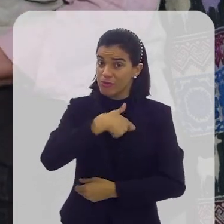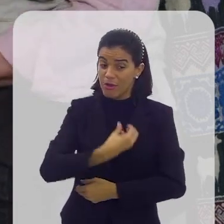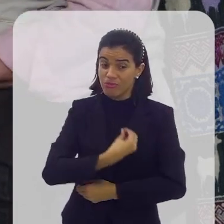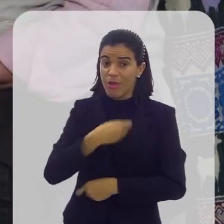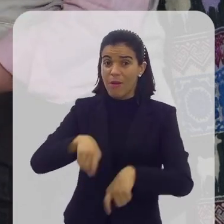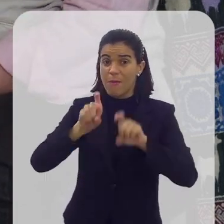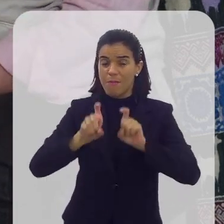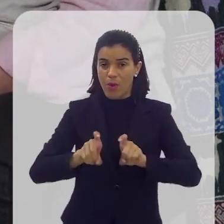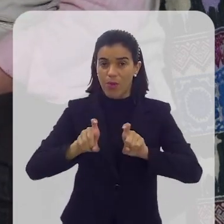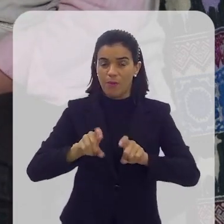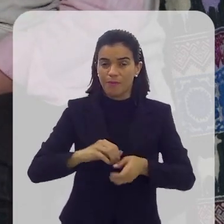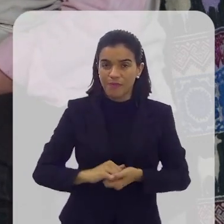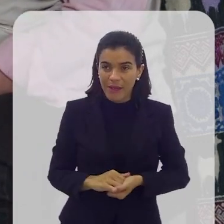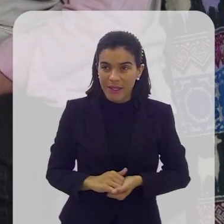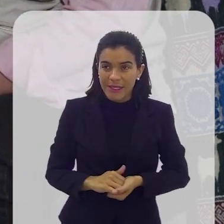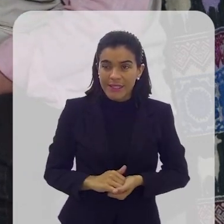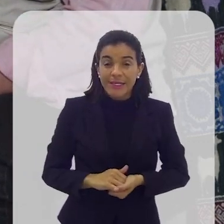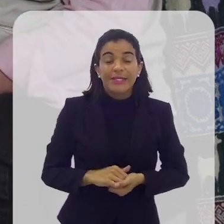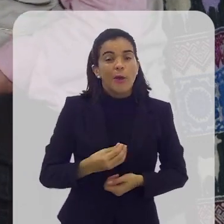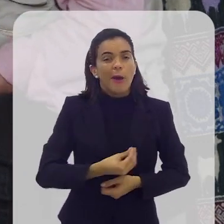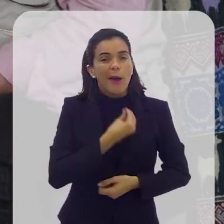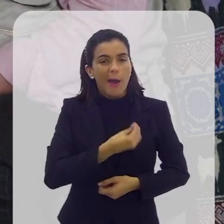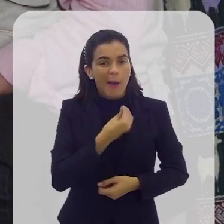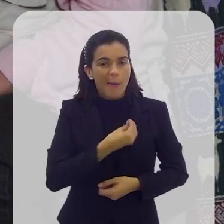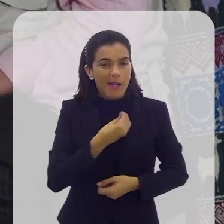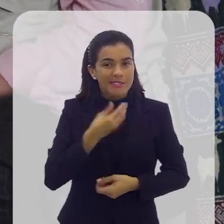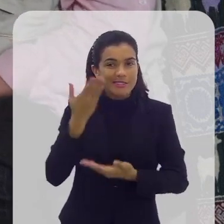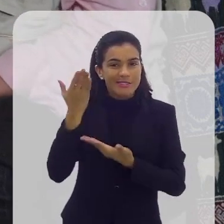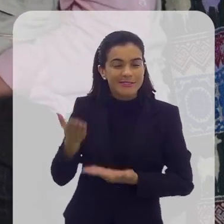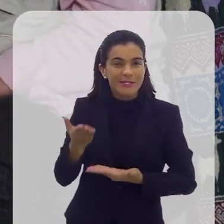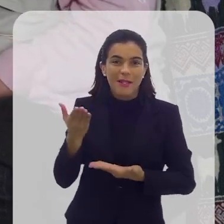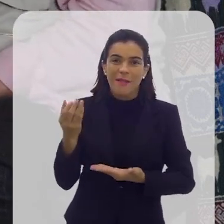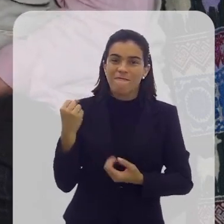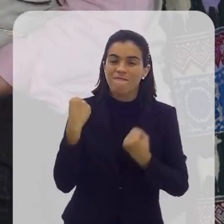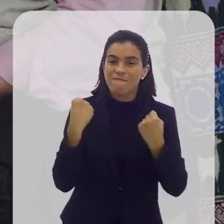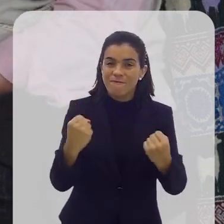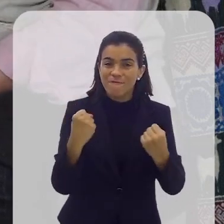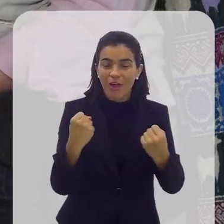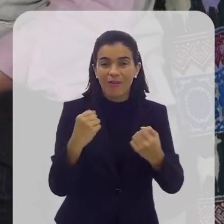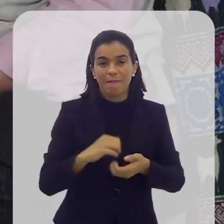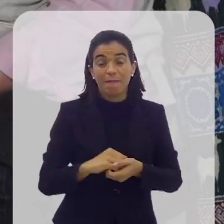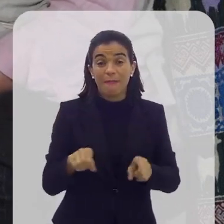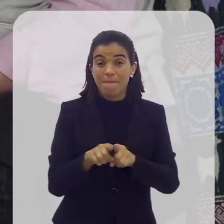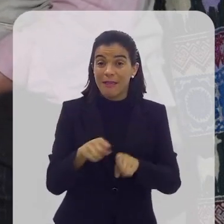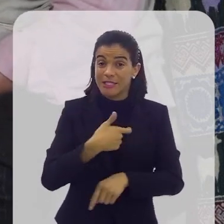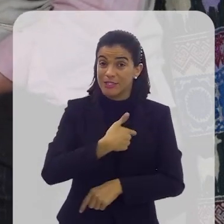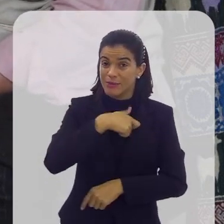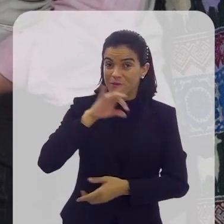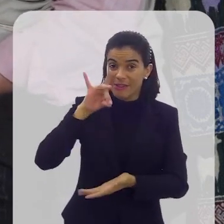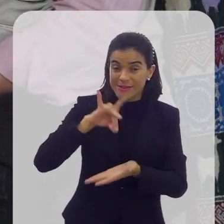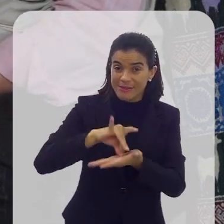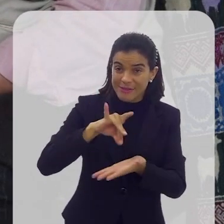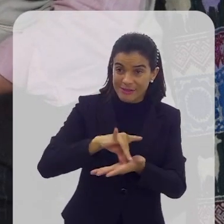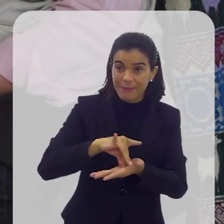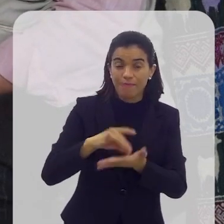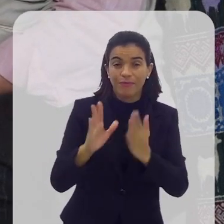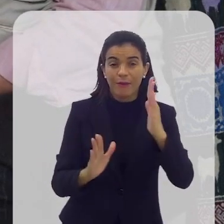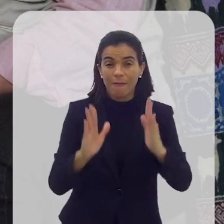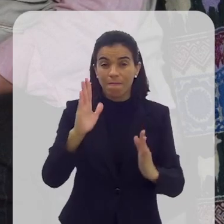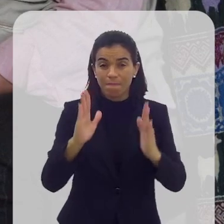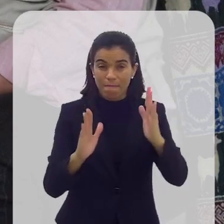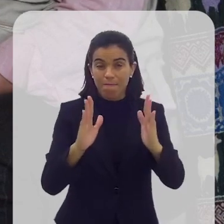pode-se dizer que Getúlio é pioneiro em criar um aparato de comunicação em torno da figura do presidente no país. Com sua morte,